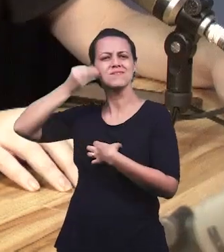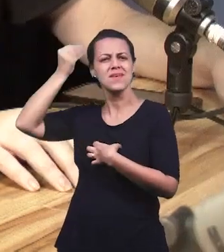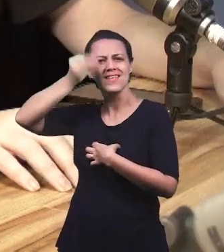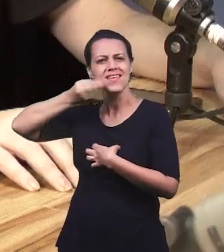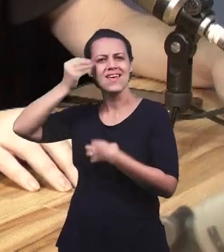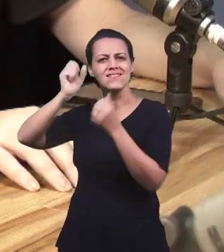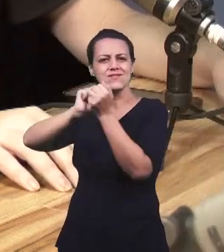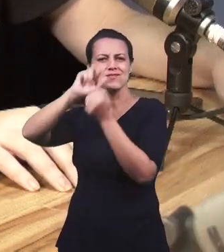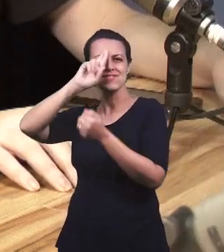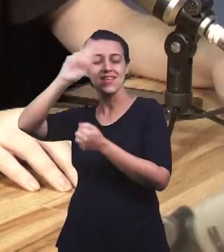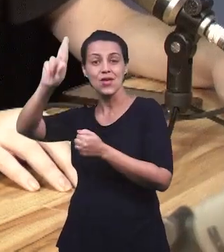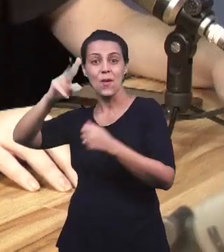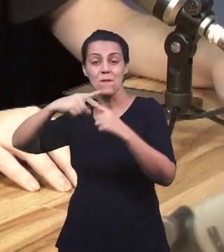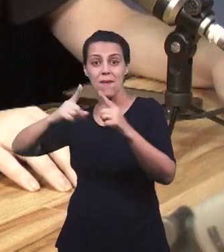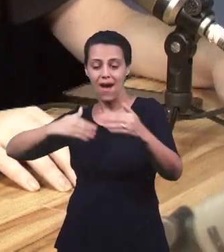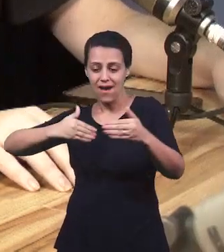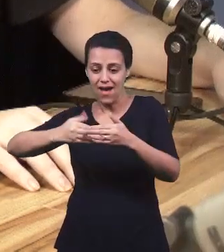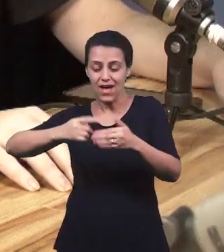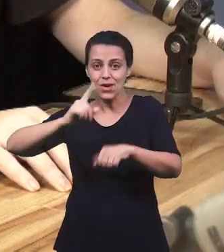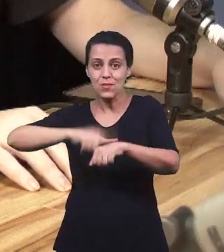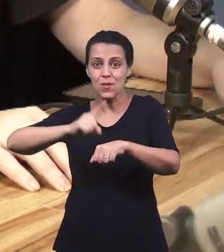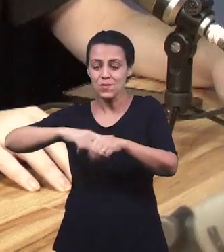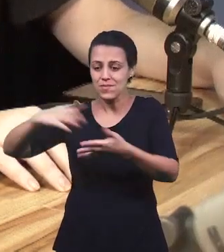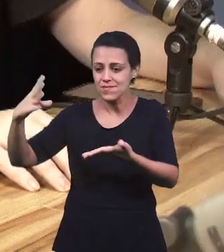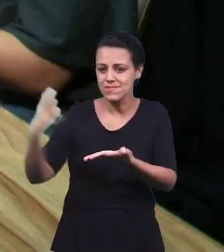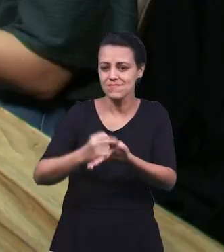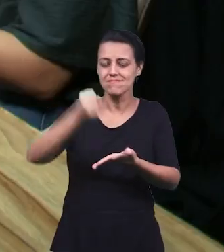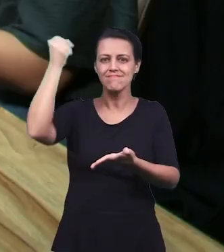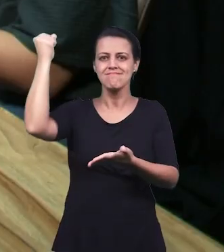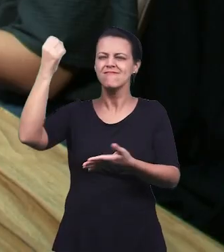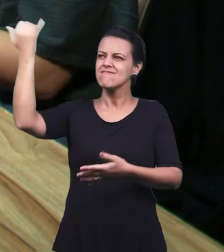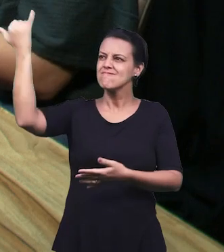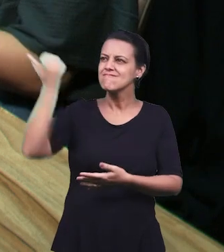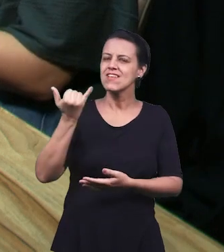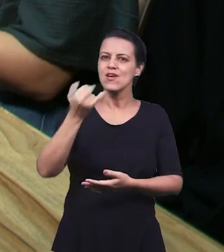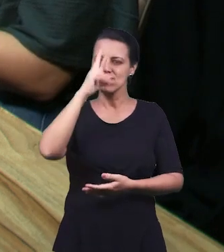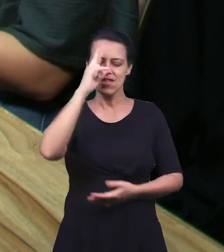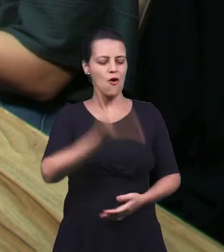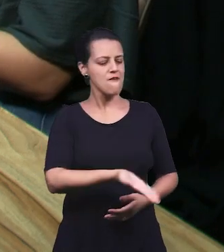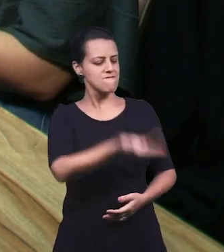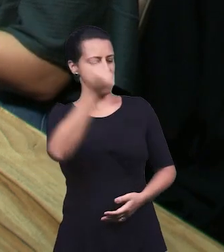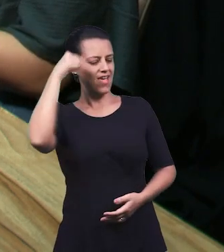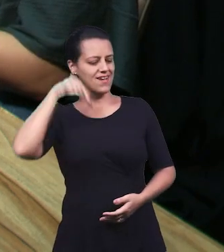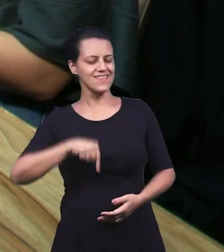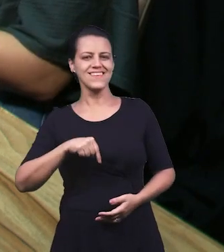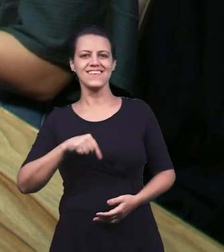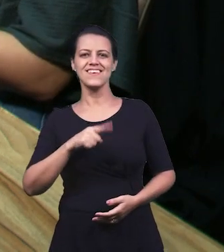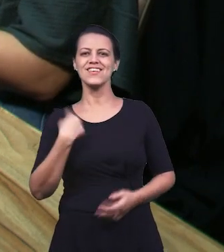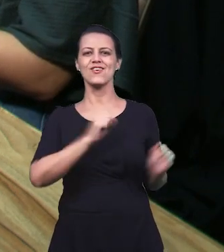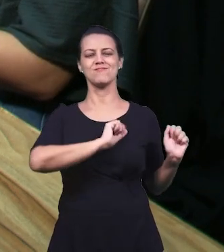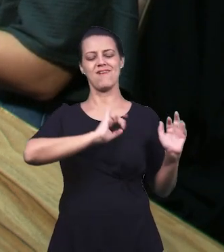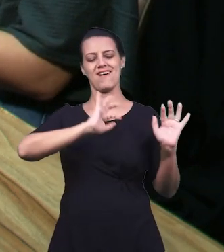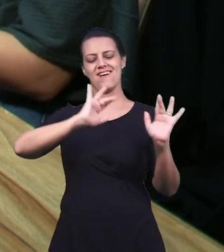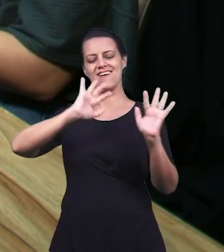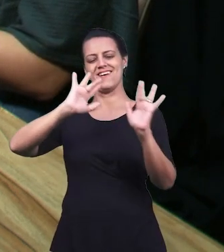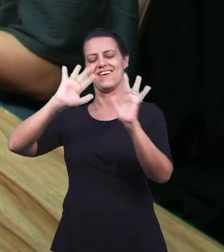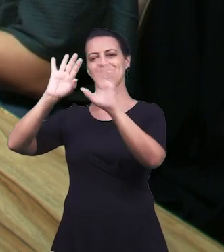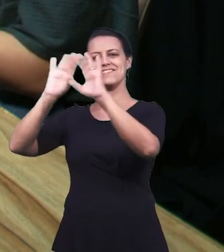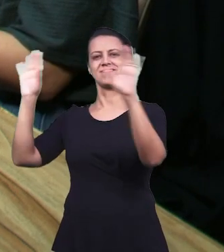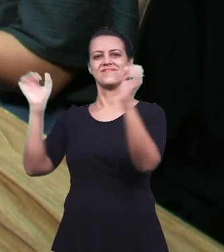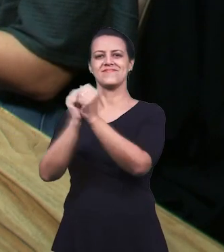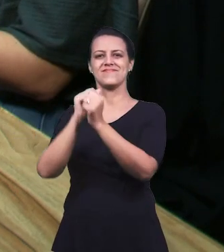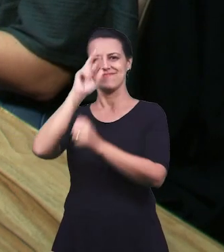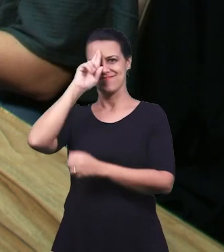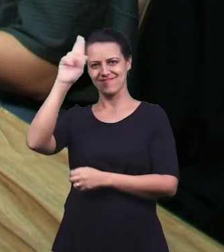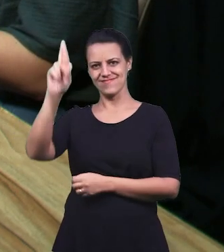com o Senhor, e no dia do arrebatamento essa mesma voz vai falar com a gente, ó, sobe aqui, Amém. e nós estaremos para sempre com o nosso Deus, né? Glória a Deus, glória